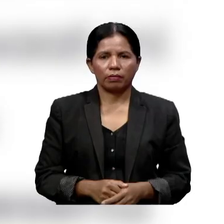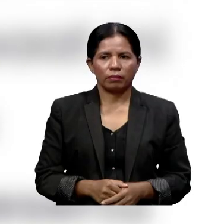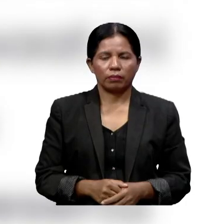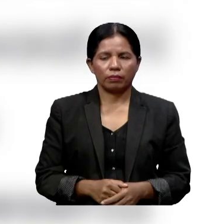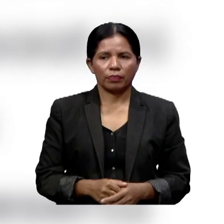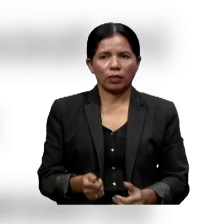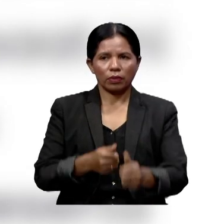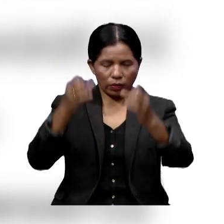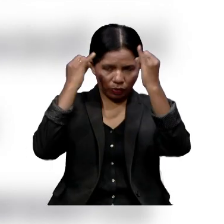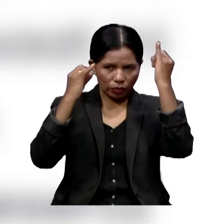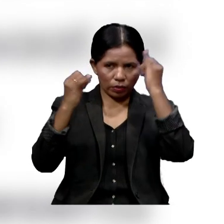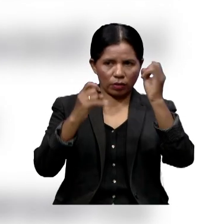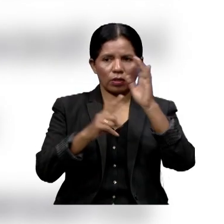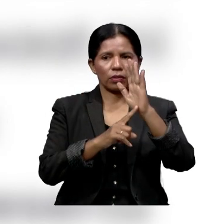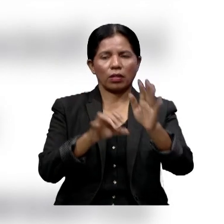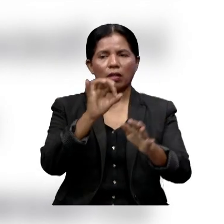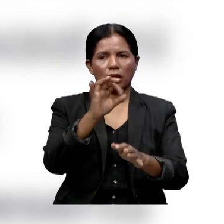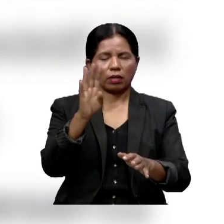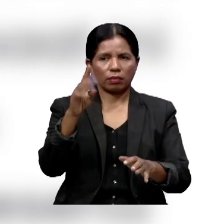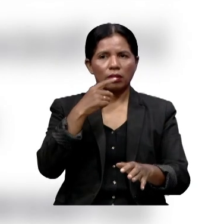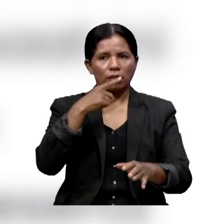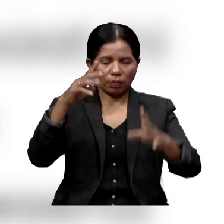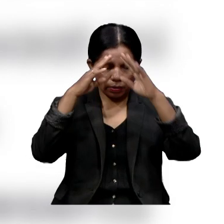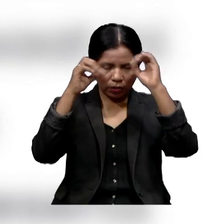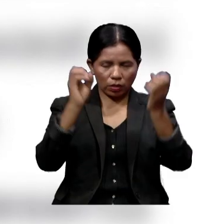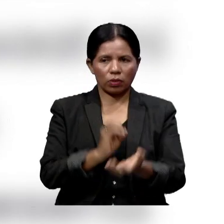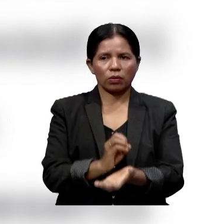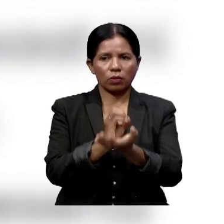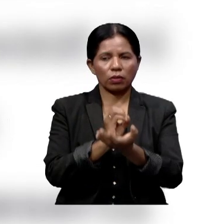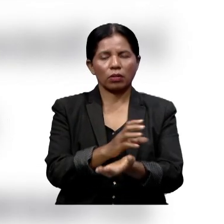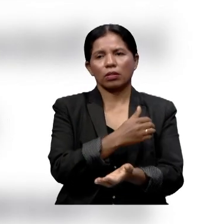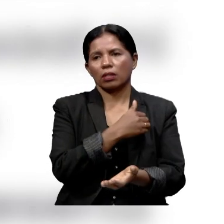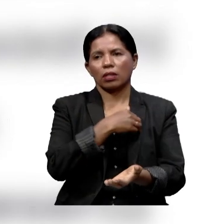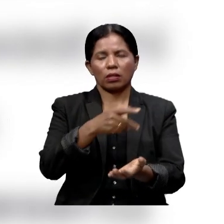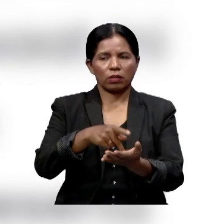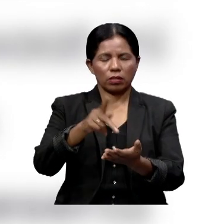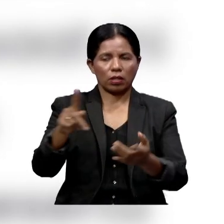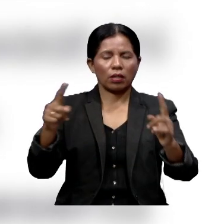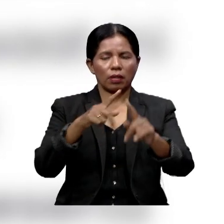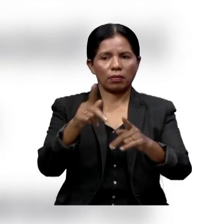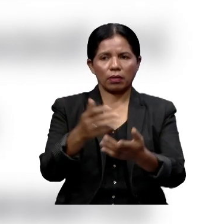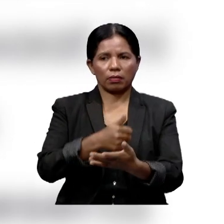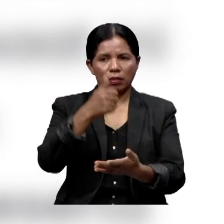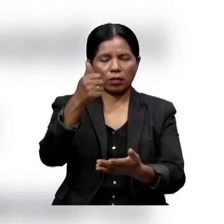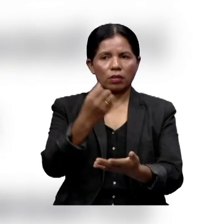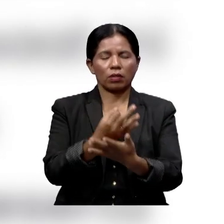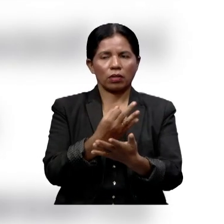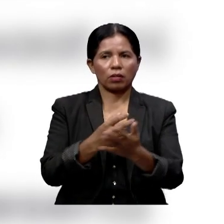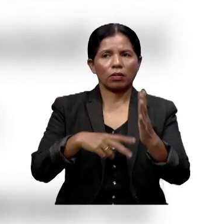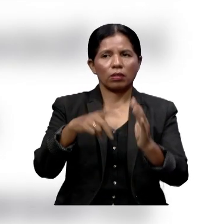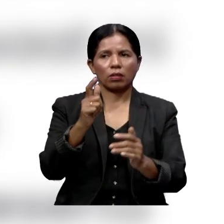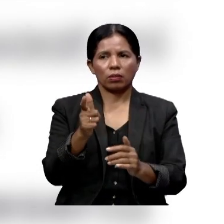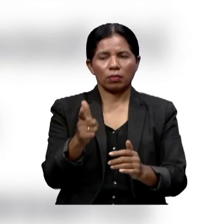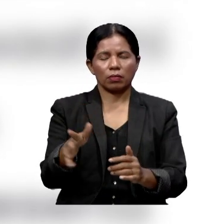Tuir informação na viral e a mídia social katak Prezidente Autoridade Raeoa será o calo pagamento manan nain ho osan valor rihun ruan